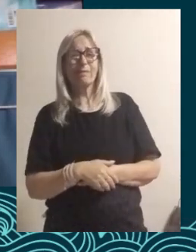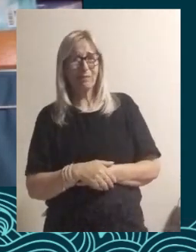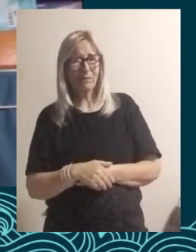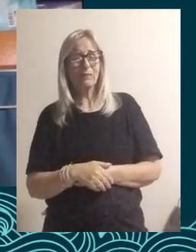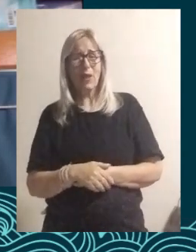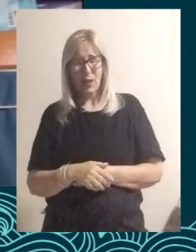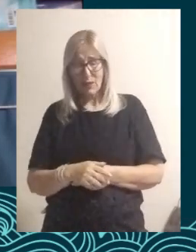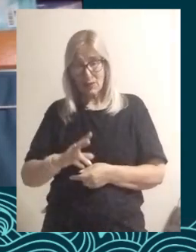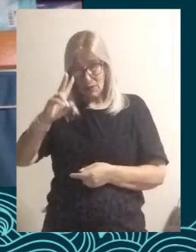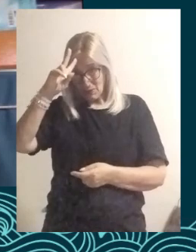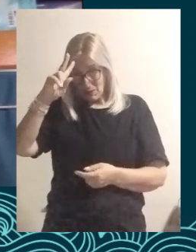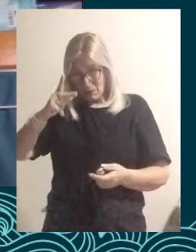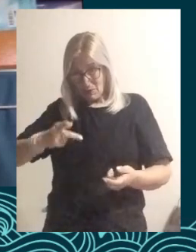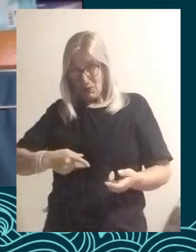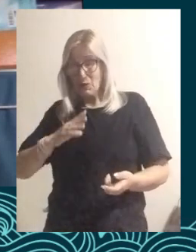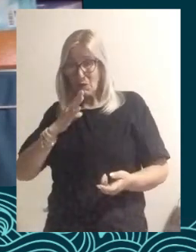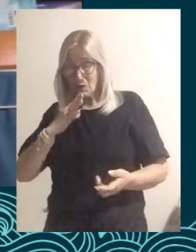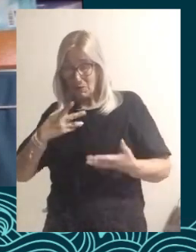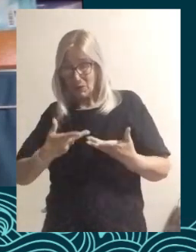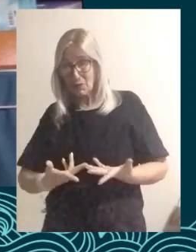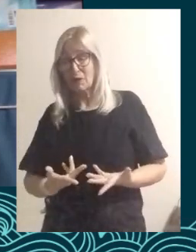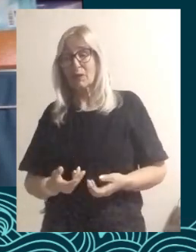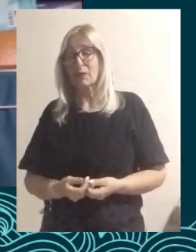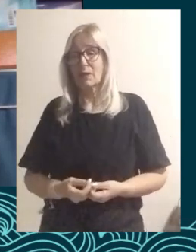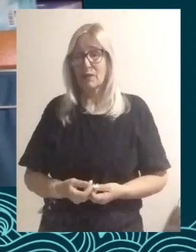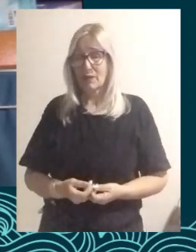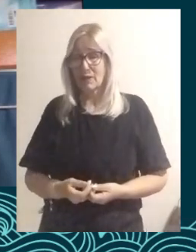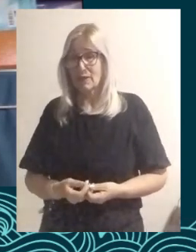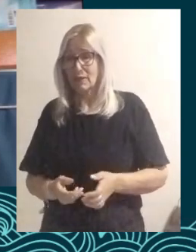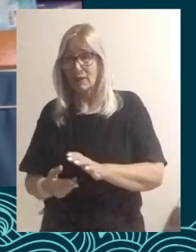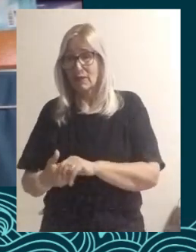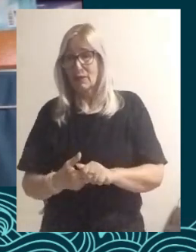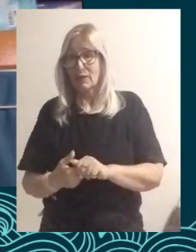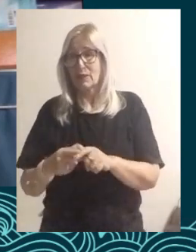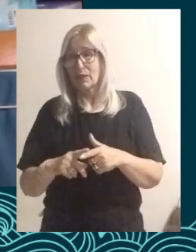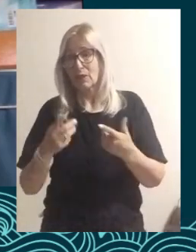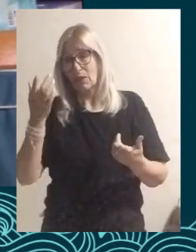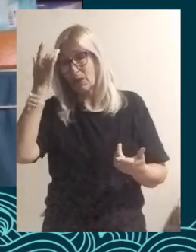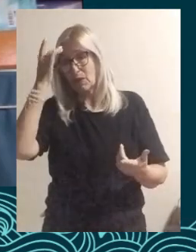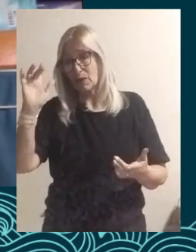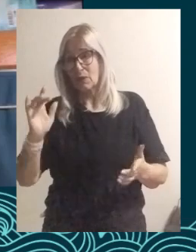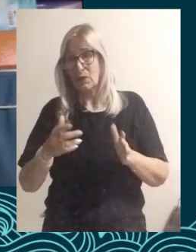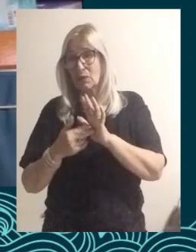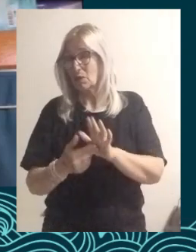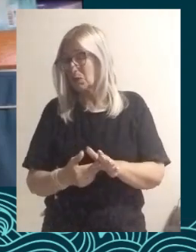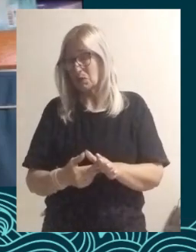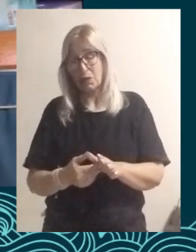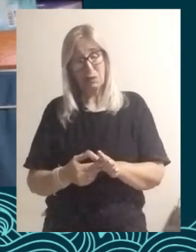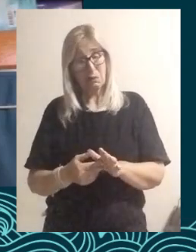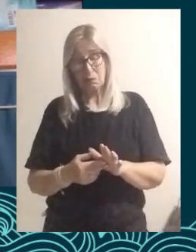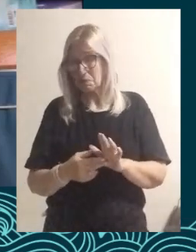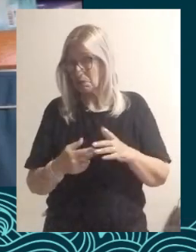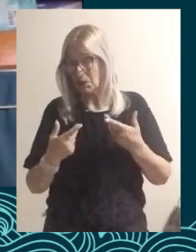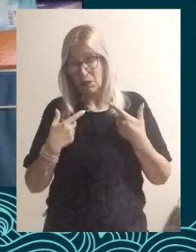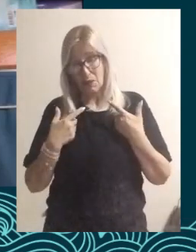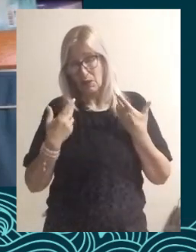mais difícil a gente se autoconhecer quando tem um monte de solicitações o tempo inteiro. E eu não sei